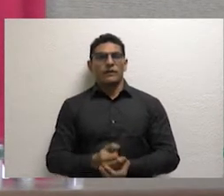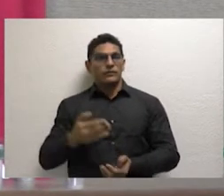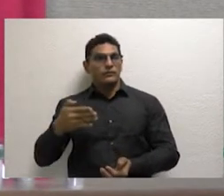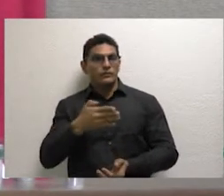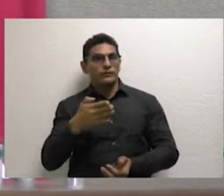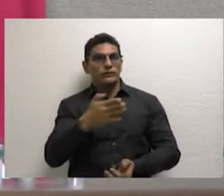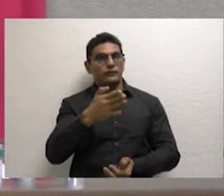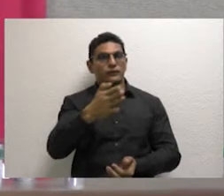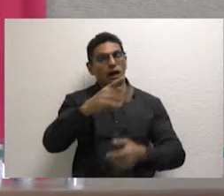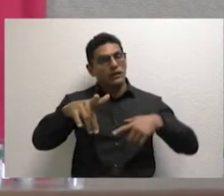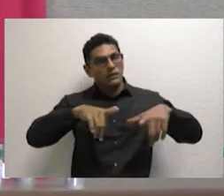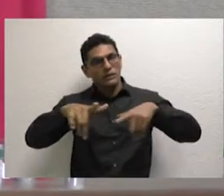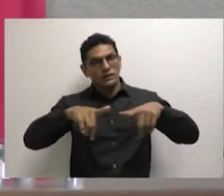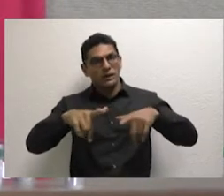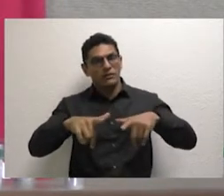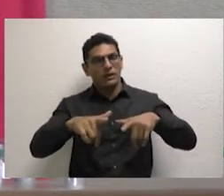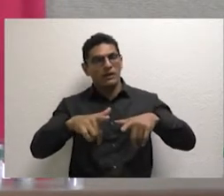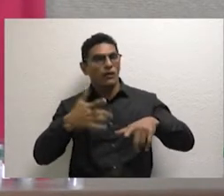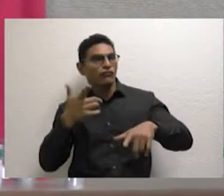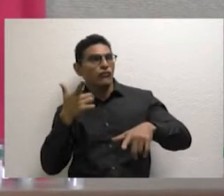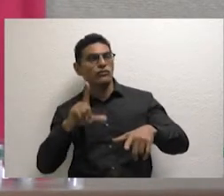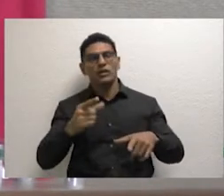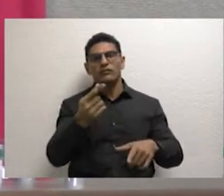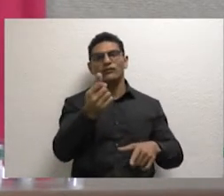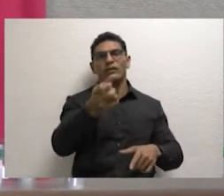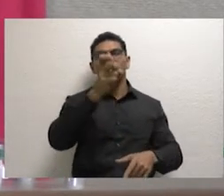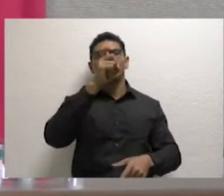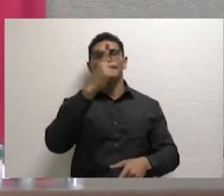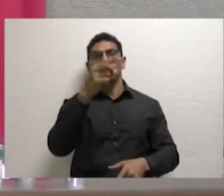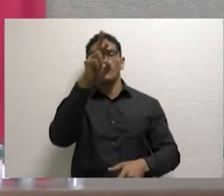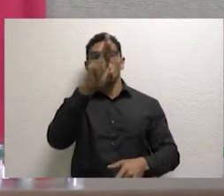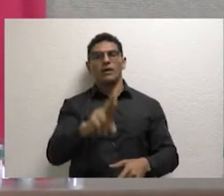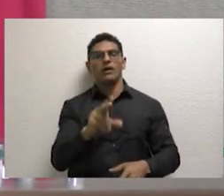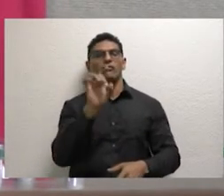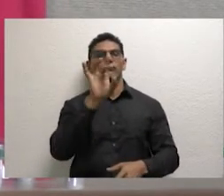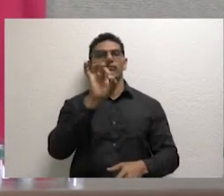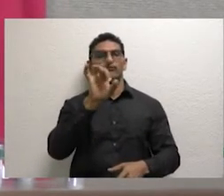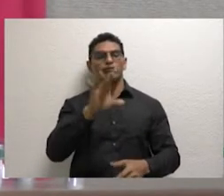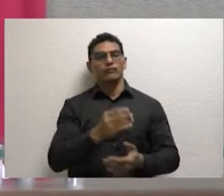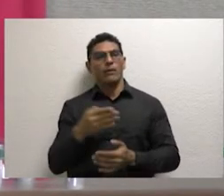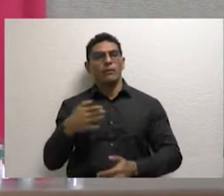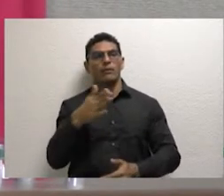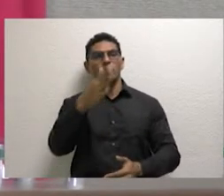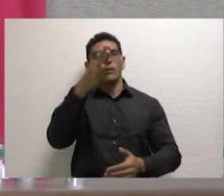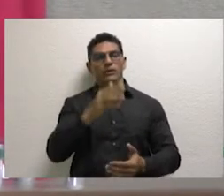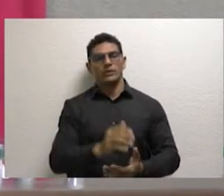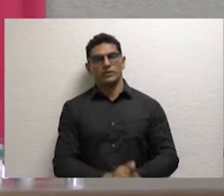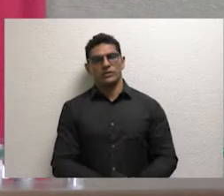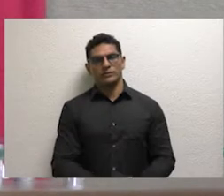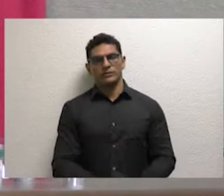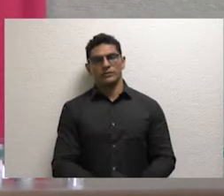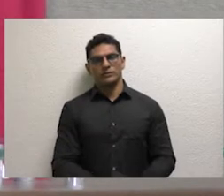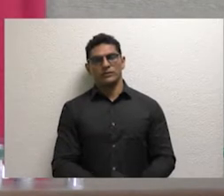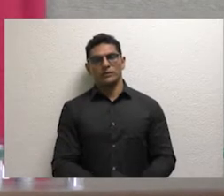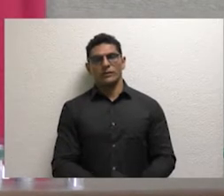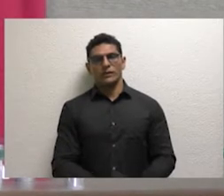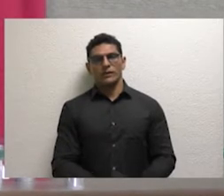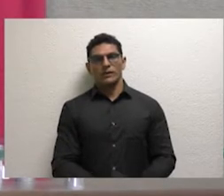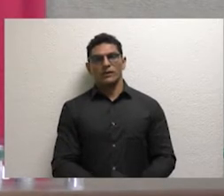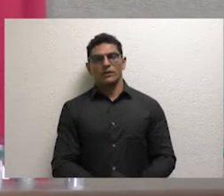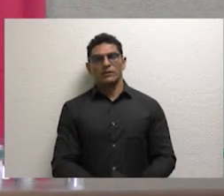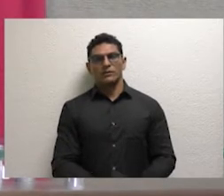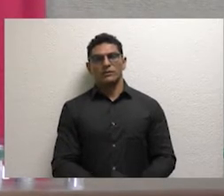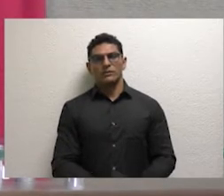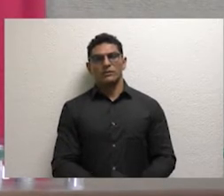só com ração. Então, ele lucra apenas R$,00 por tabaquio. Então, enquanto no Estado